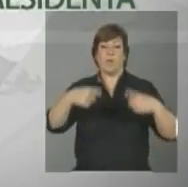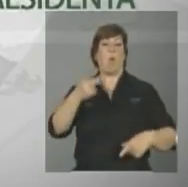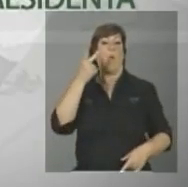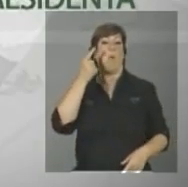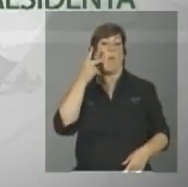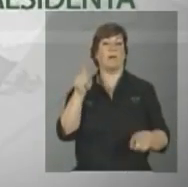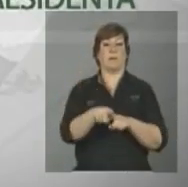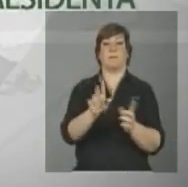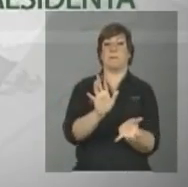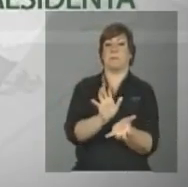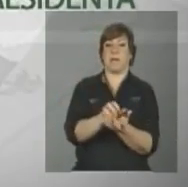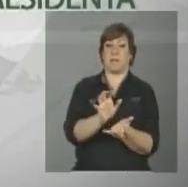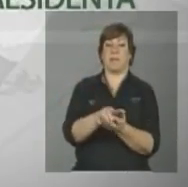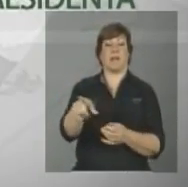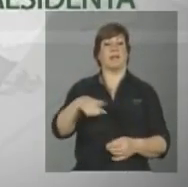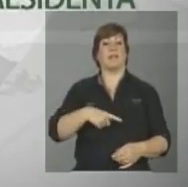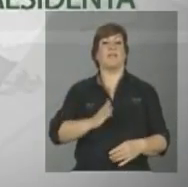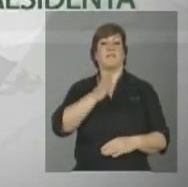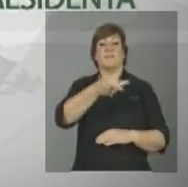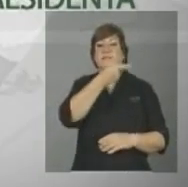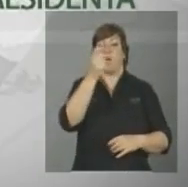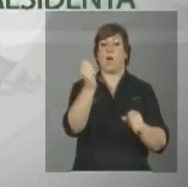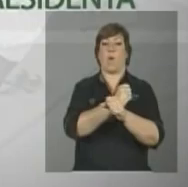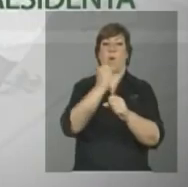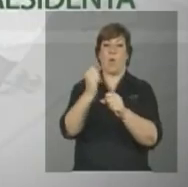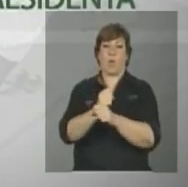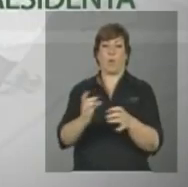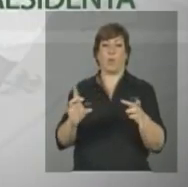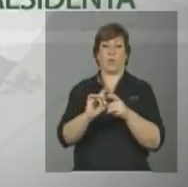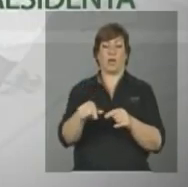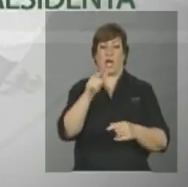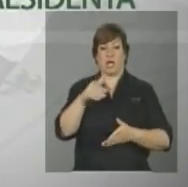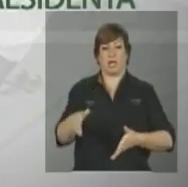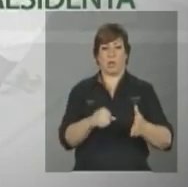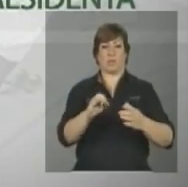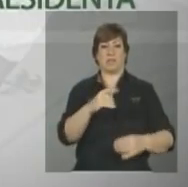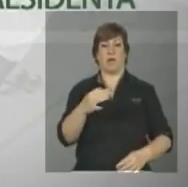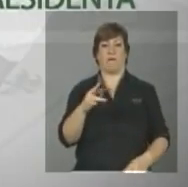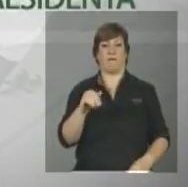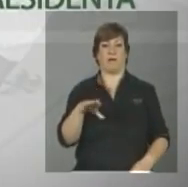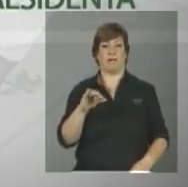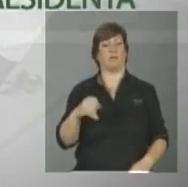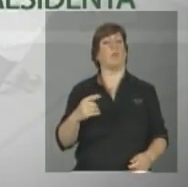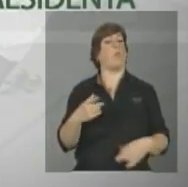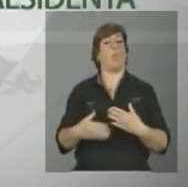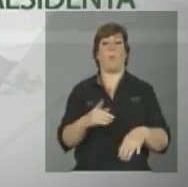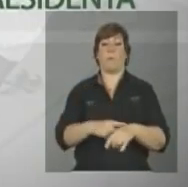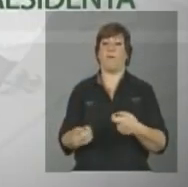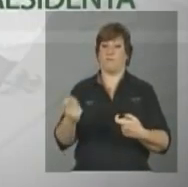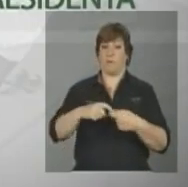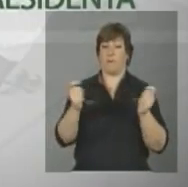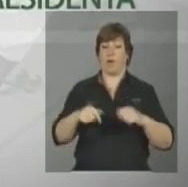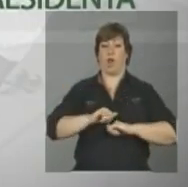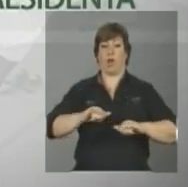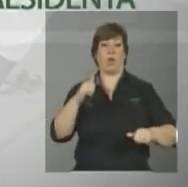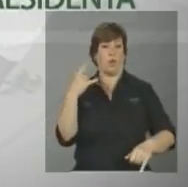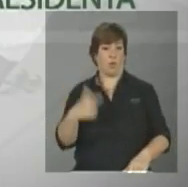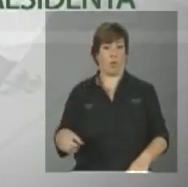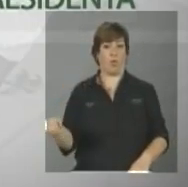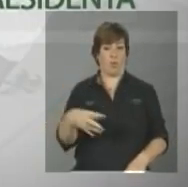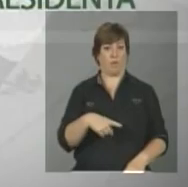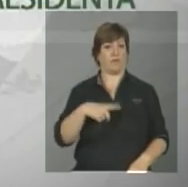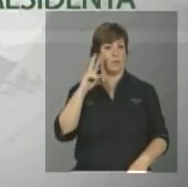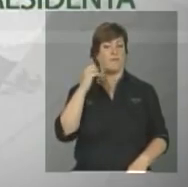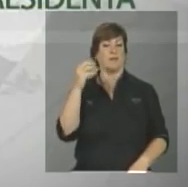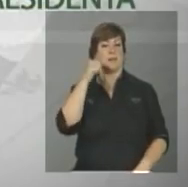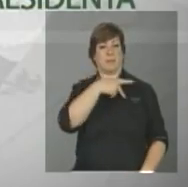Ceará e a Pernambuco. Ela está visitando obras da integração do Rio São Francisco. A qualquer momento, voltamos com novas informações sobre